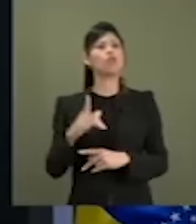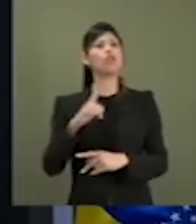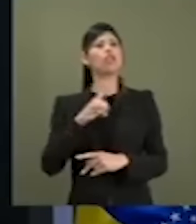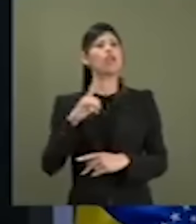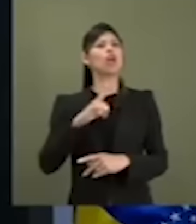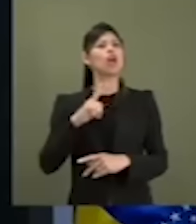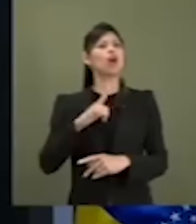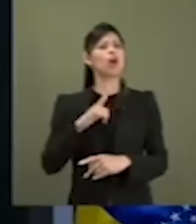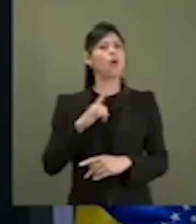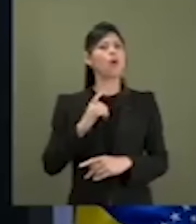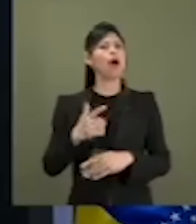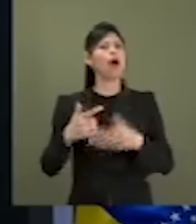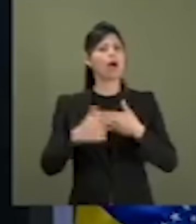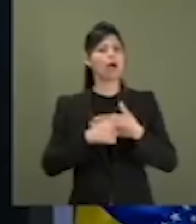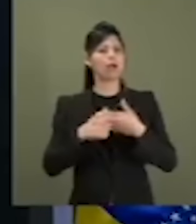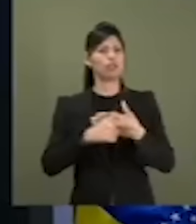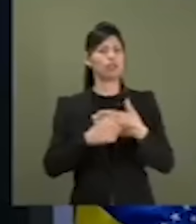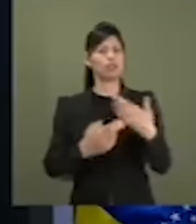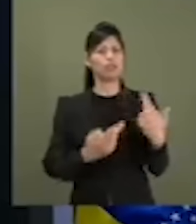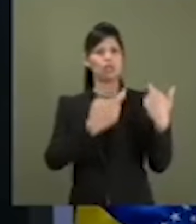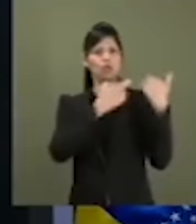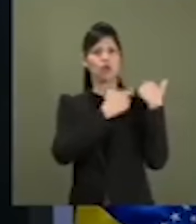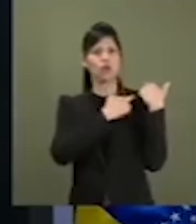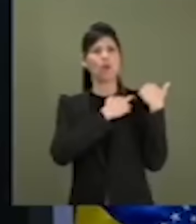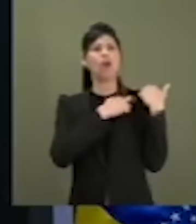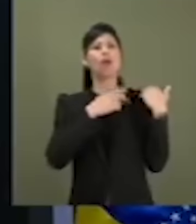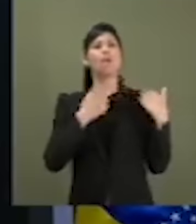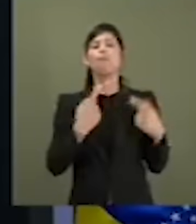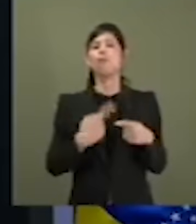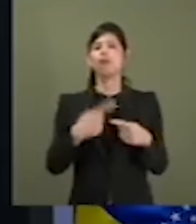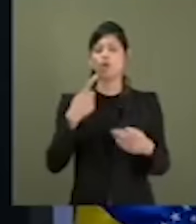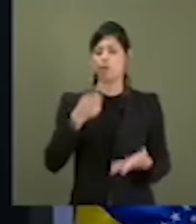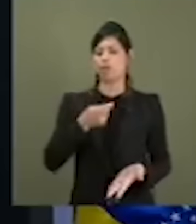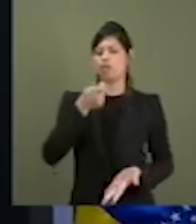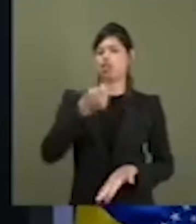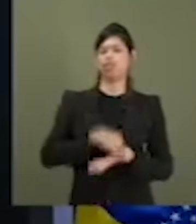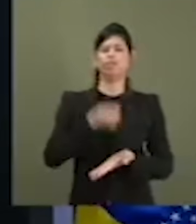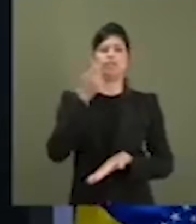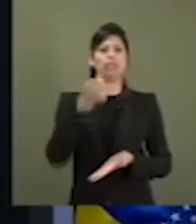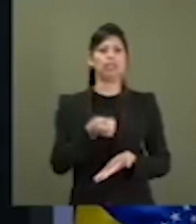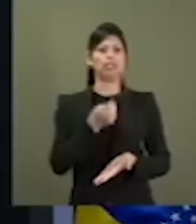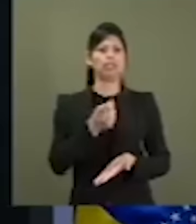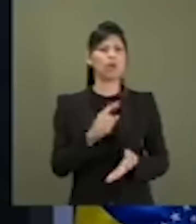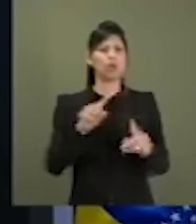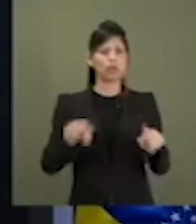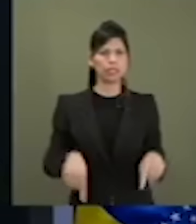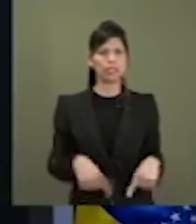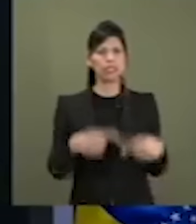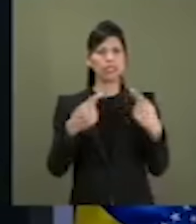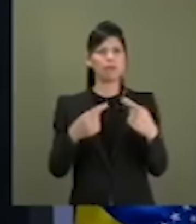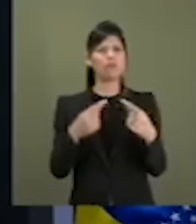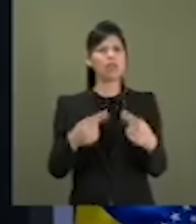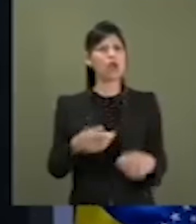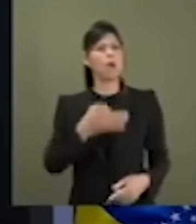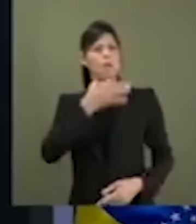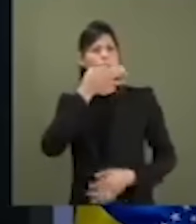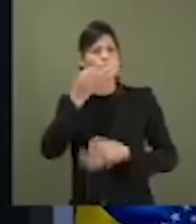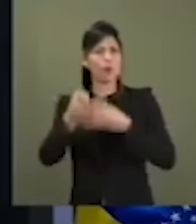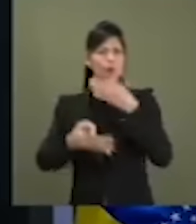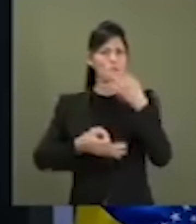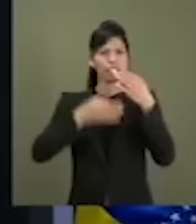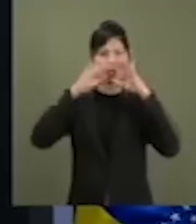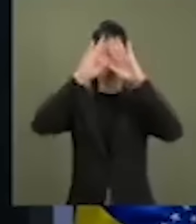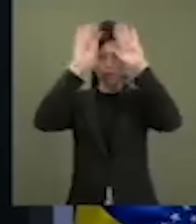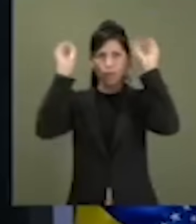Uma decisão que desafia uma posição política adotada pelo parlamento me parece ser algo que fere